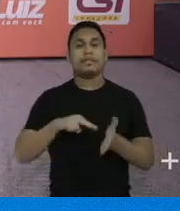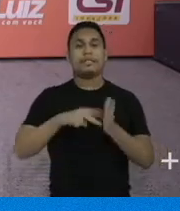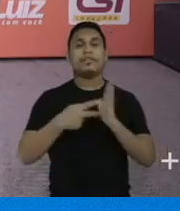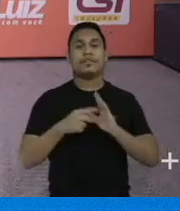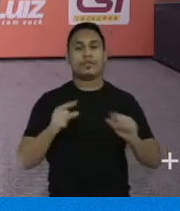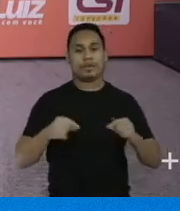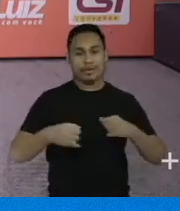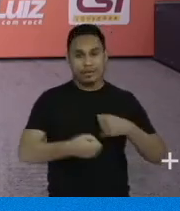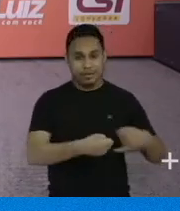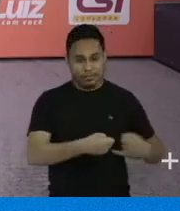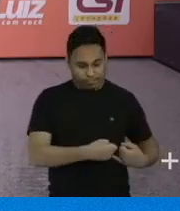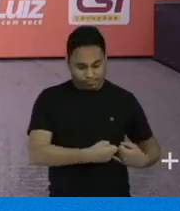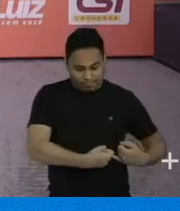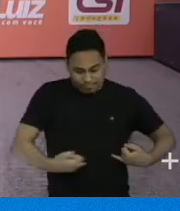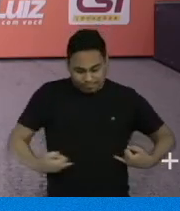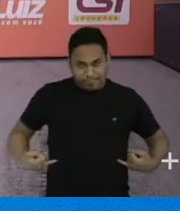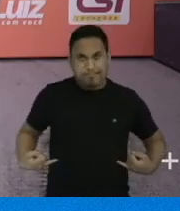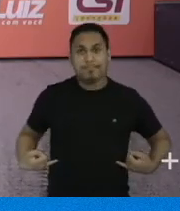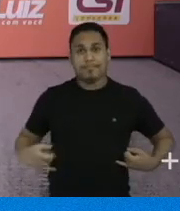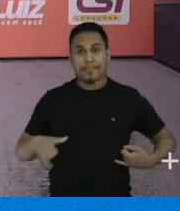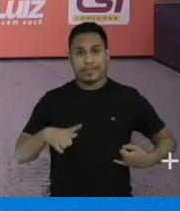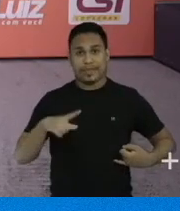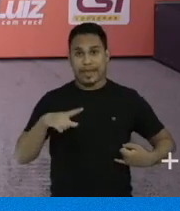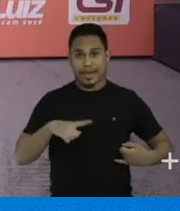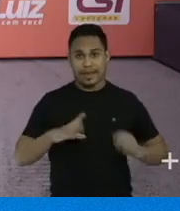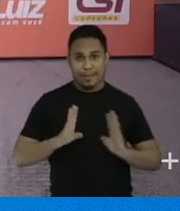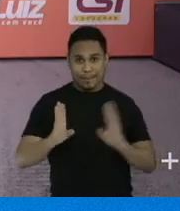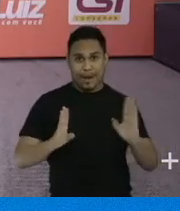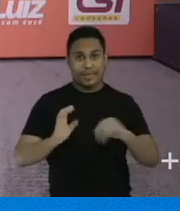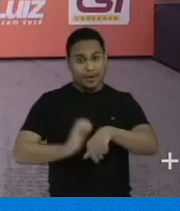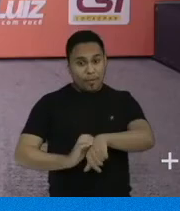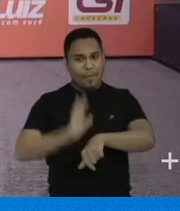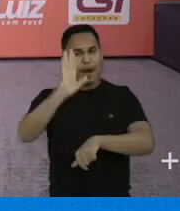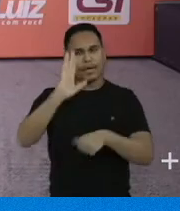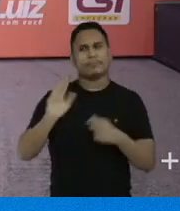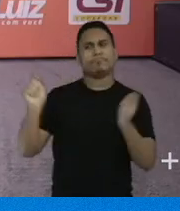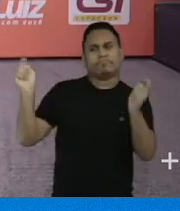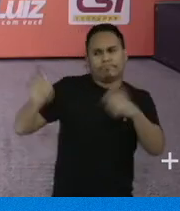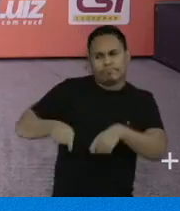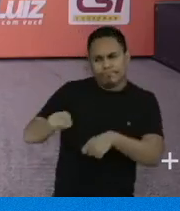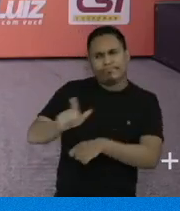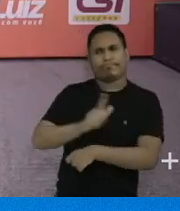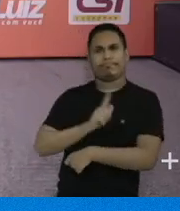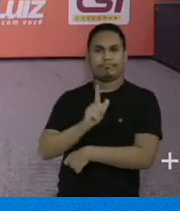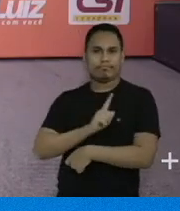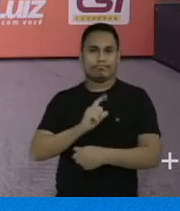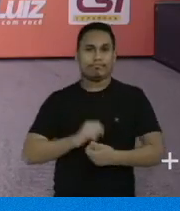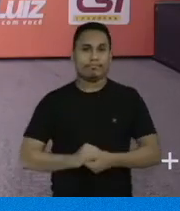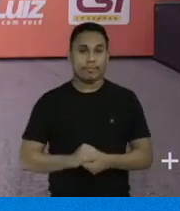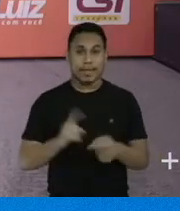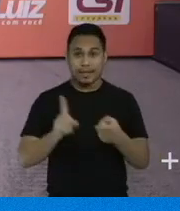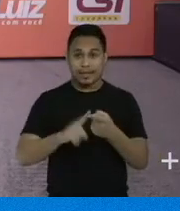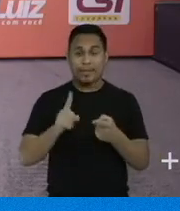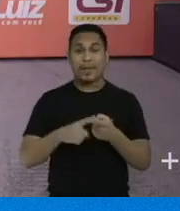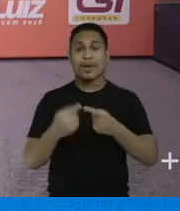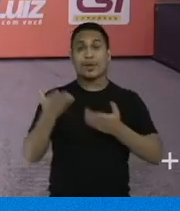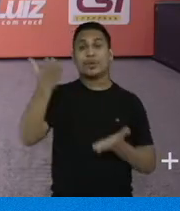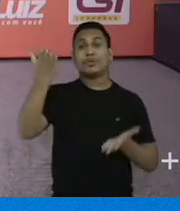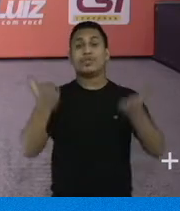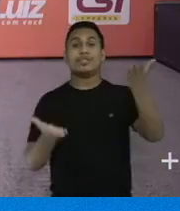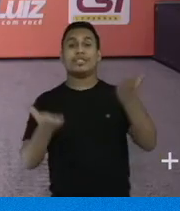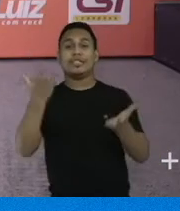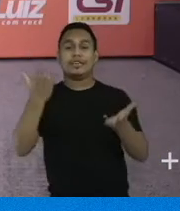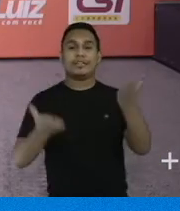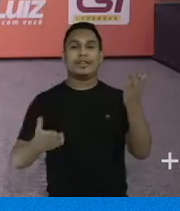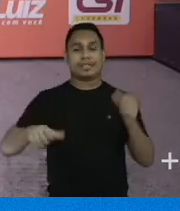nesses patamares já representam um aspecto. Os níveis metabólicos de